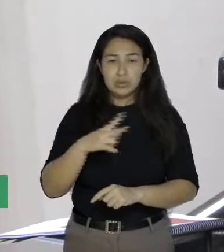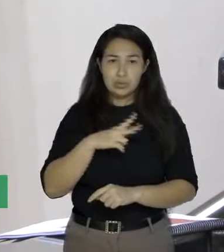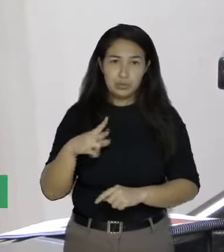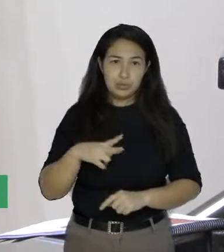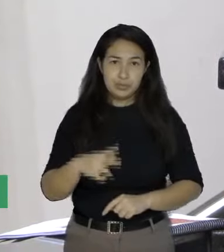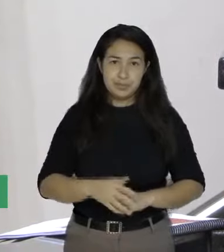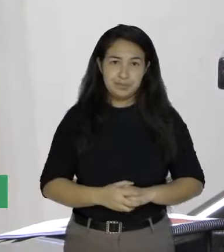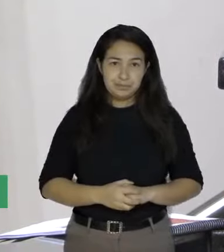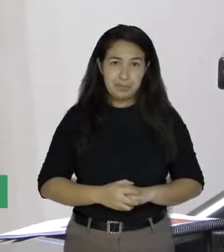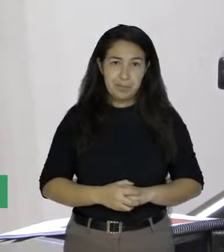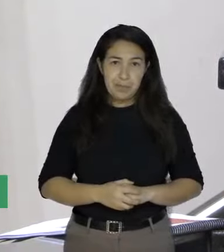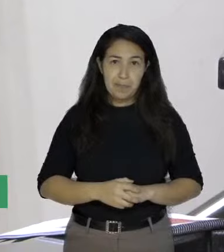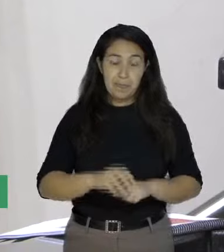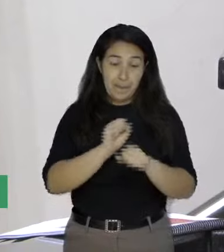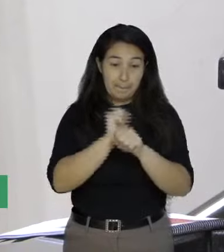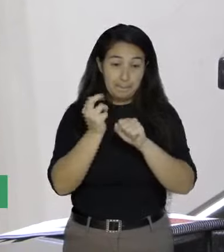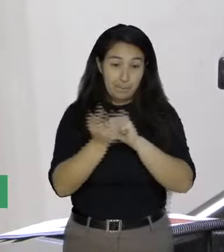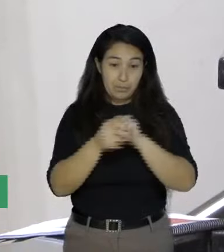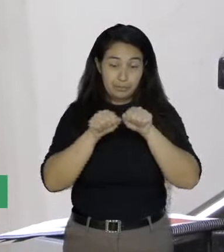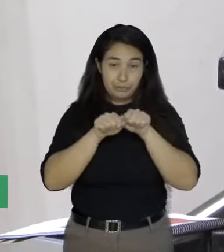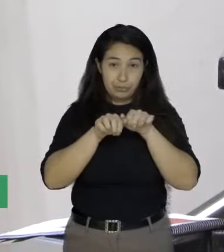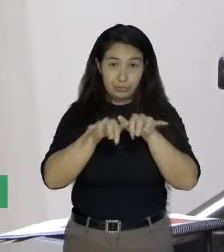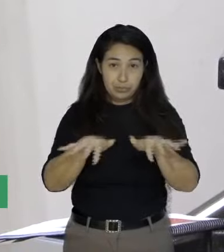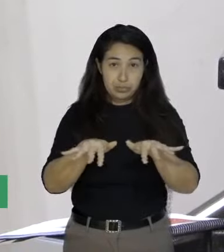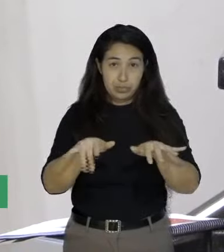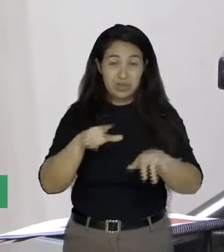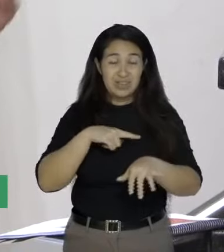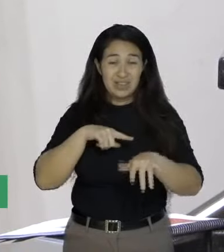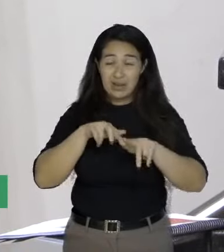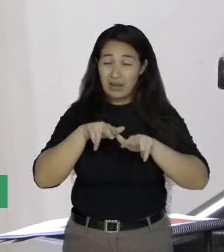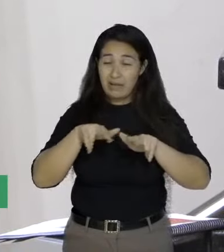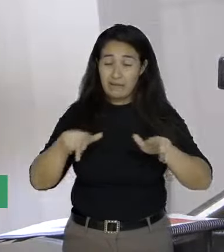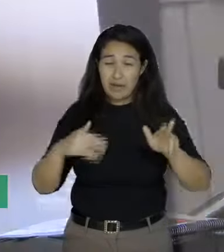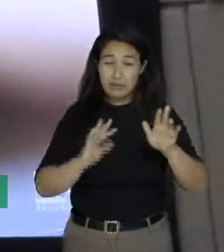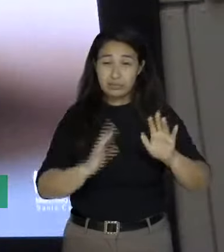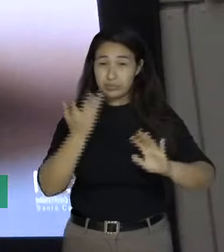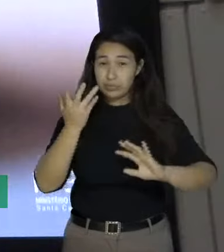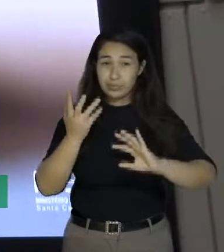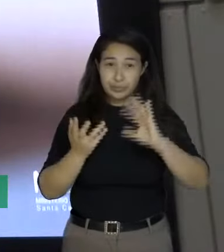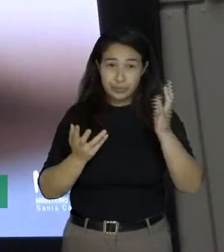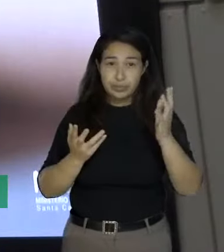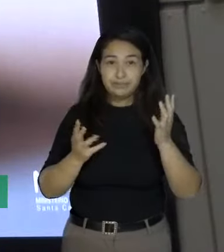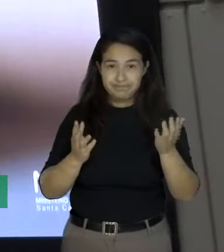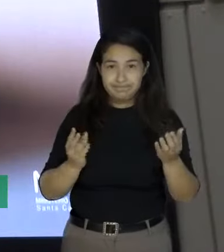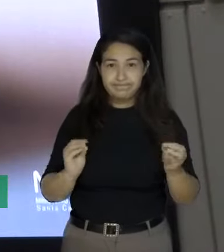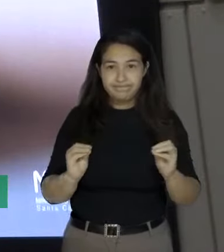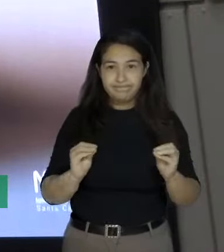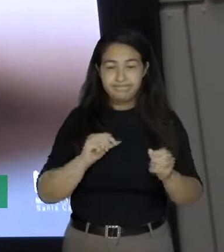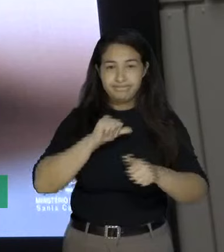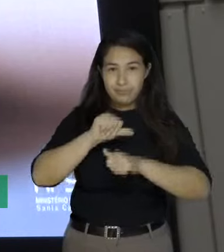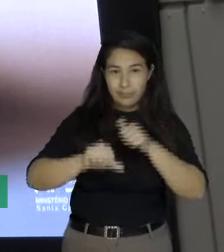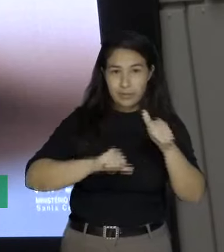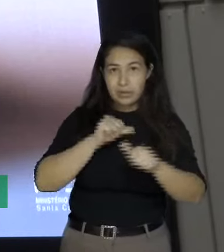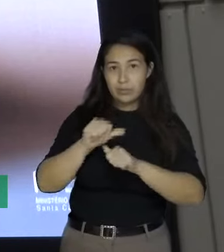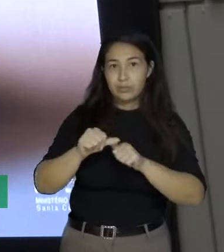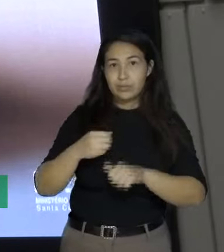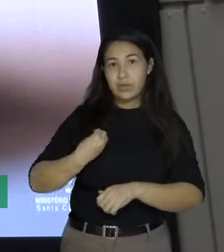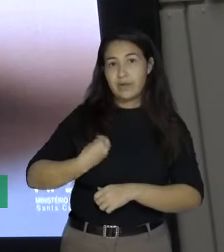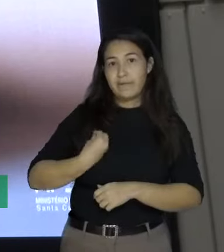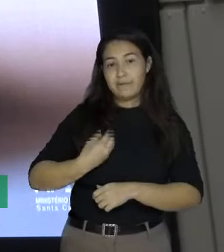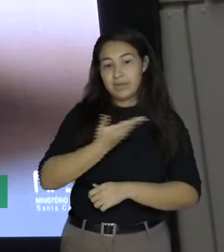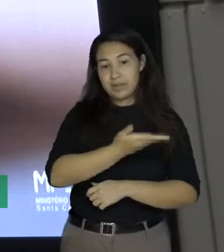a pandemia trouxe uma série de fenômenos que transformaram também Deputado Maurício a vida da sociedade